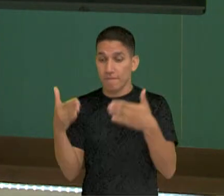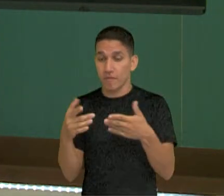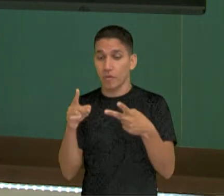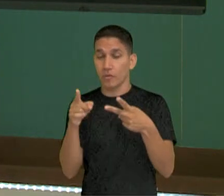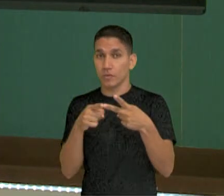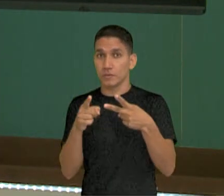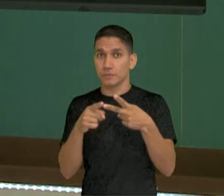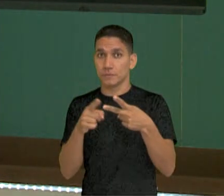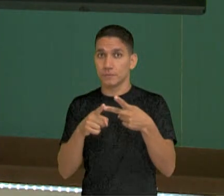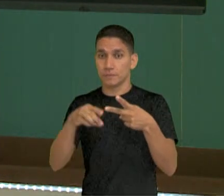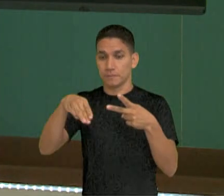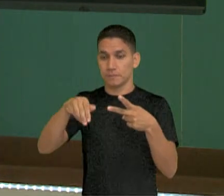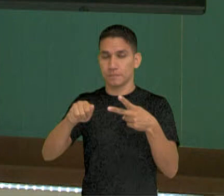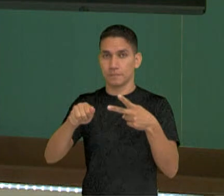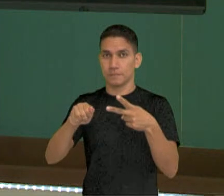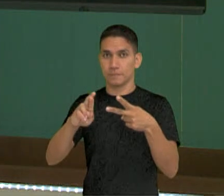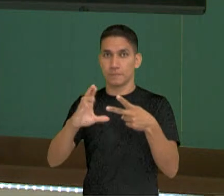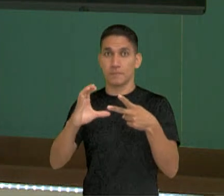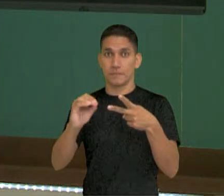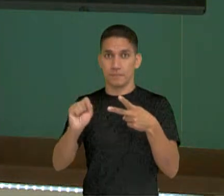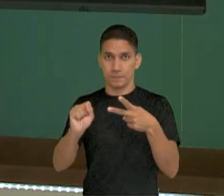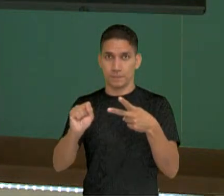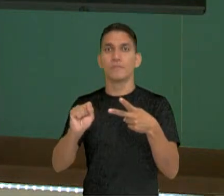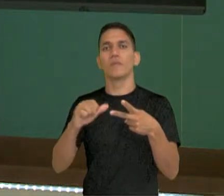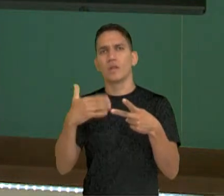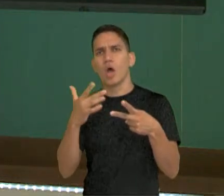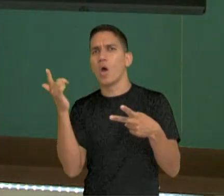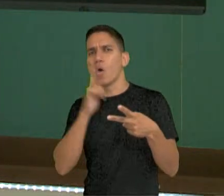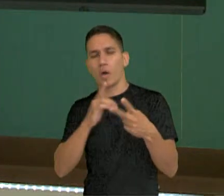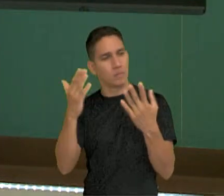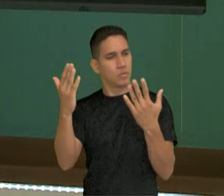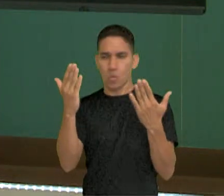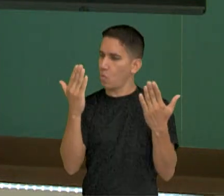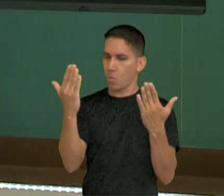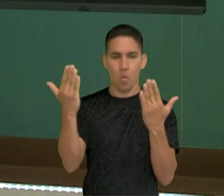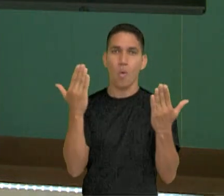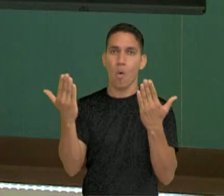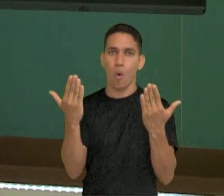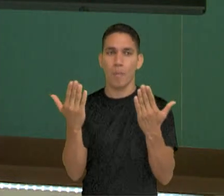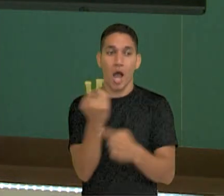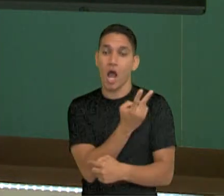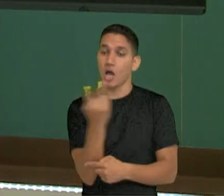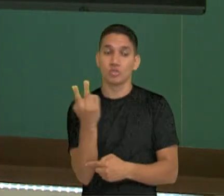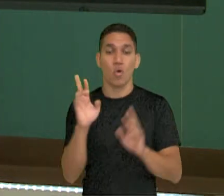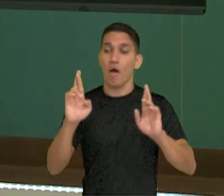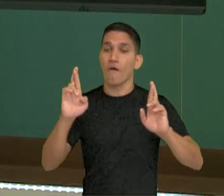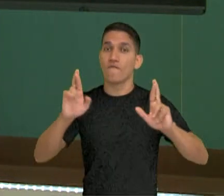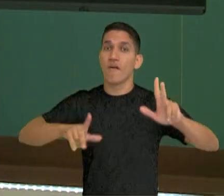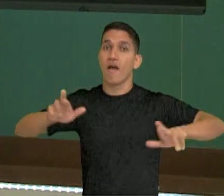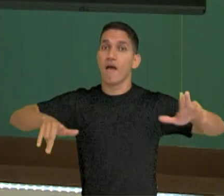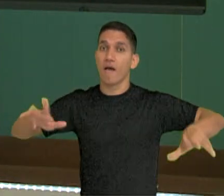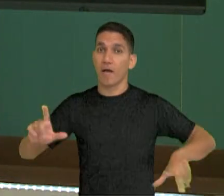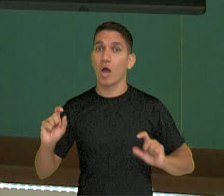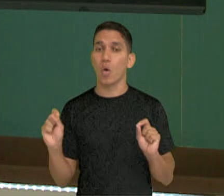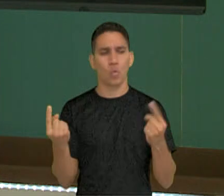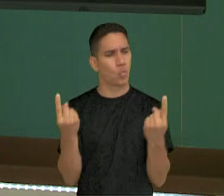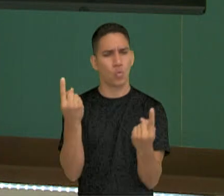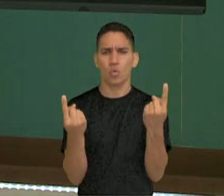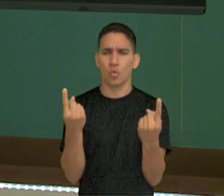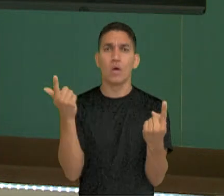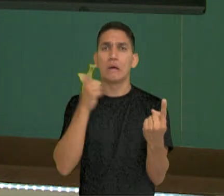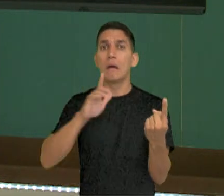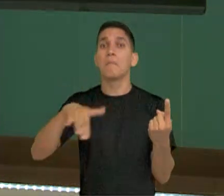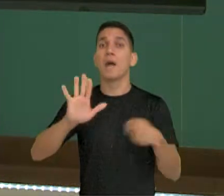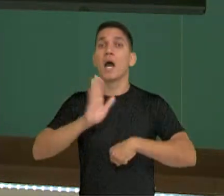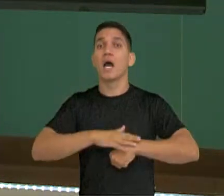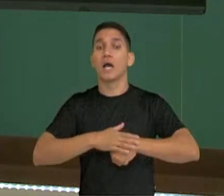agora do Marcos. E daí a gente vai poder comparar as duas variâncias para ver qual dos dois que tem uma